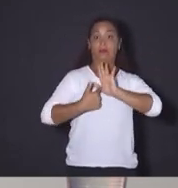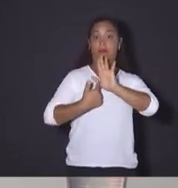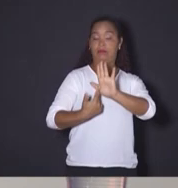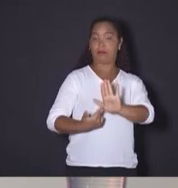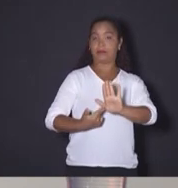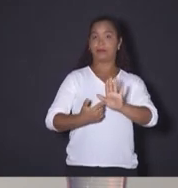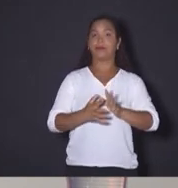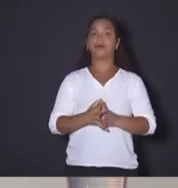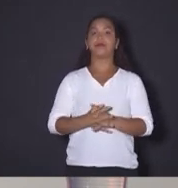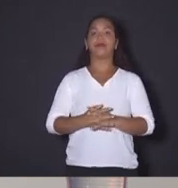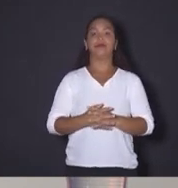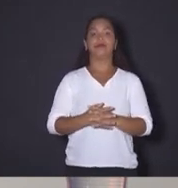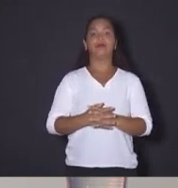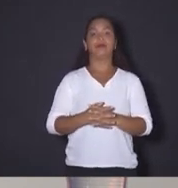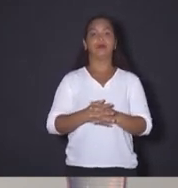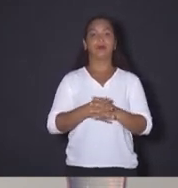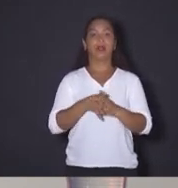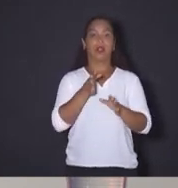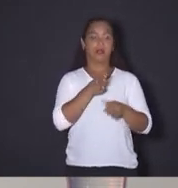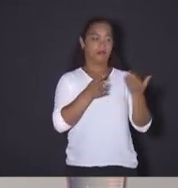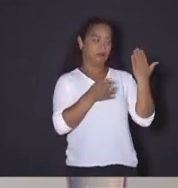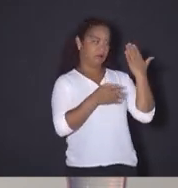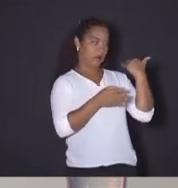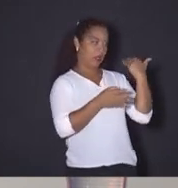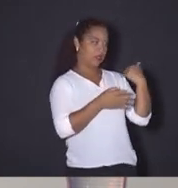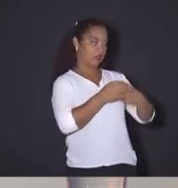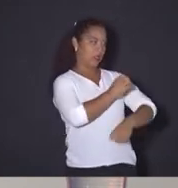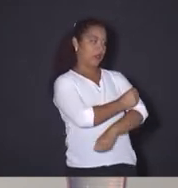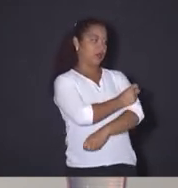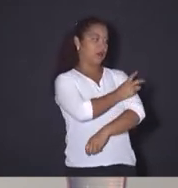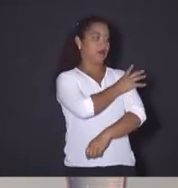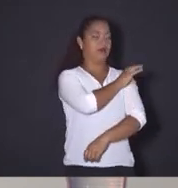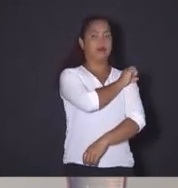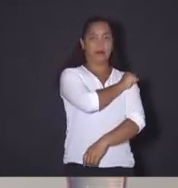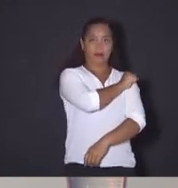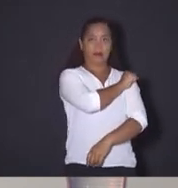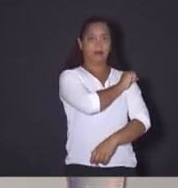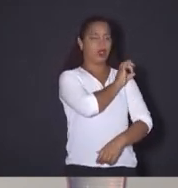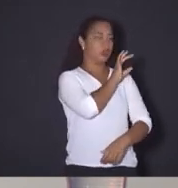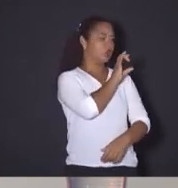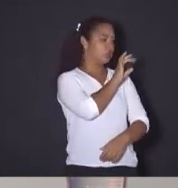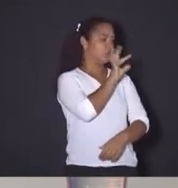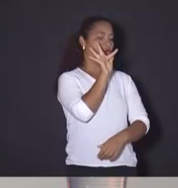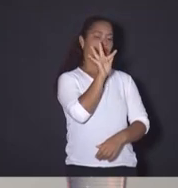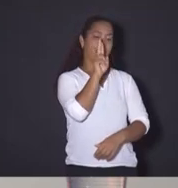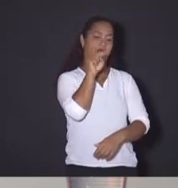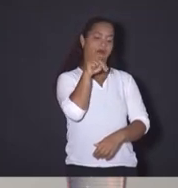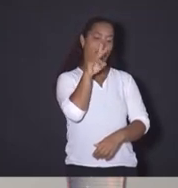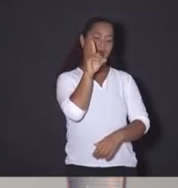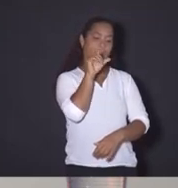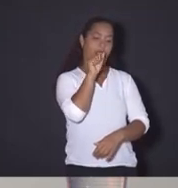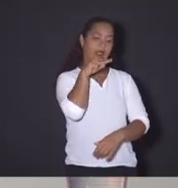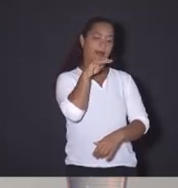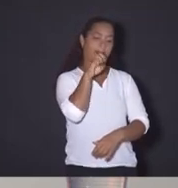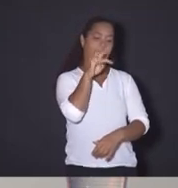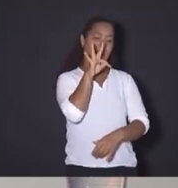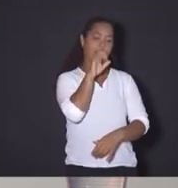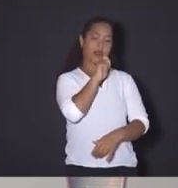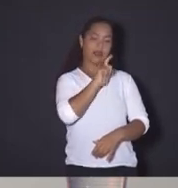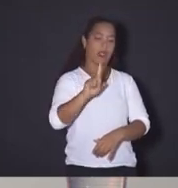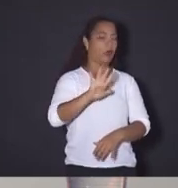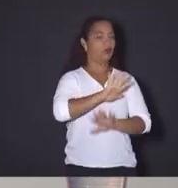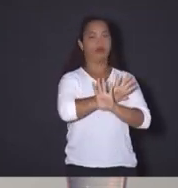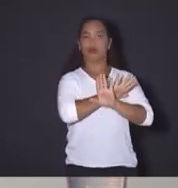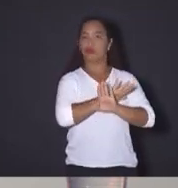anos saímos de educação básica que é entendida apenas como ensino fundamental que era focalizada no ensino fundamental